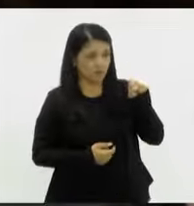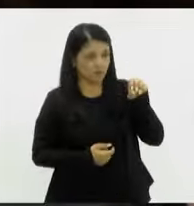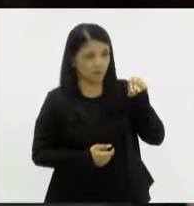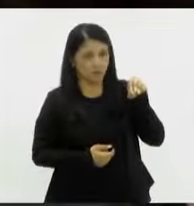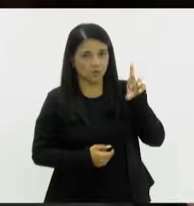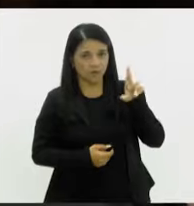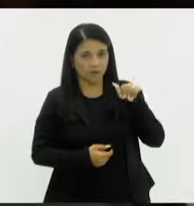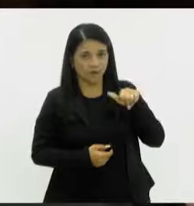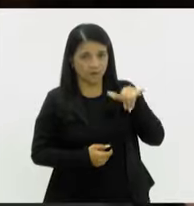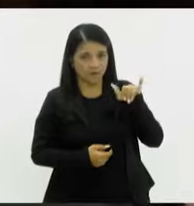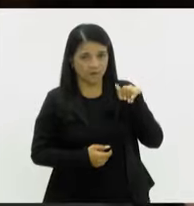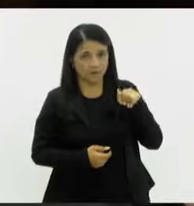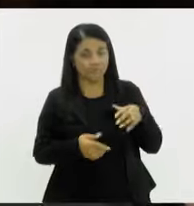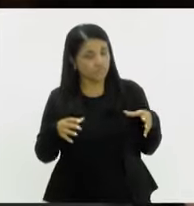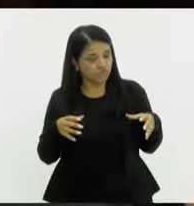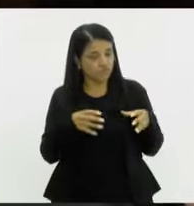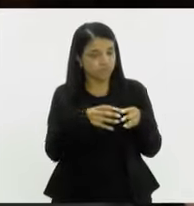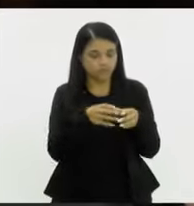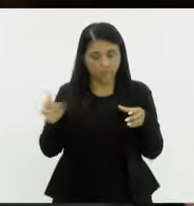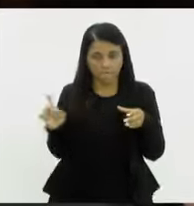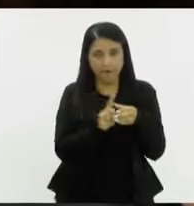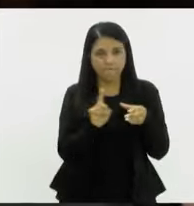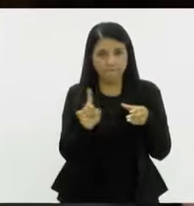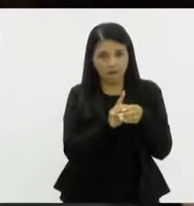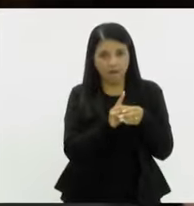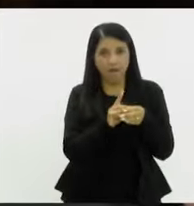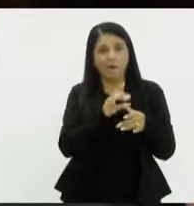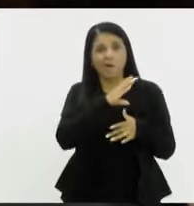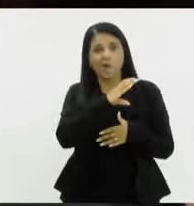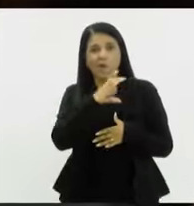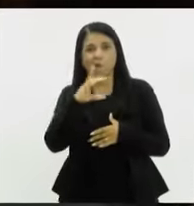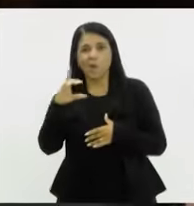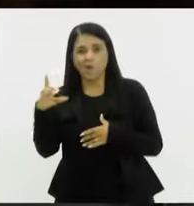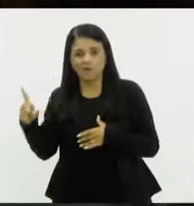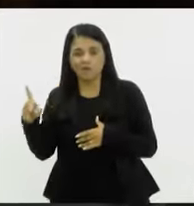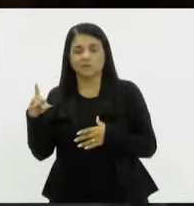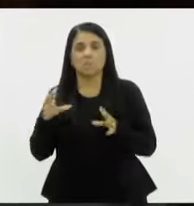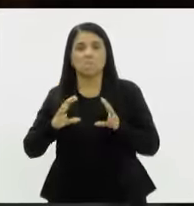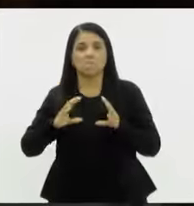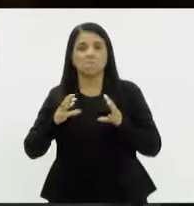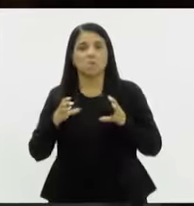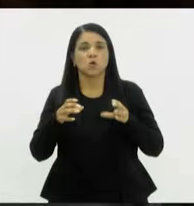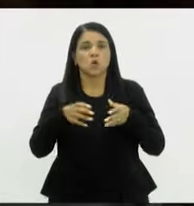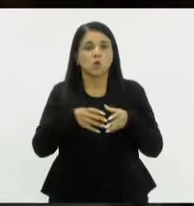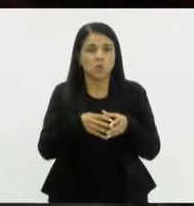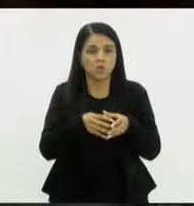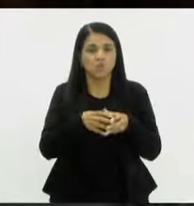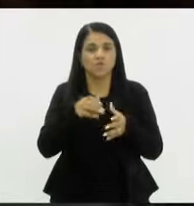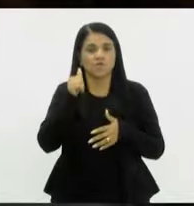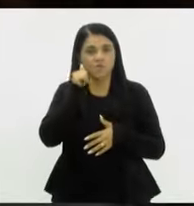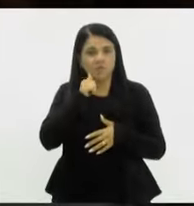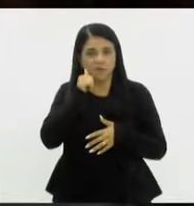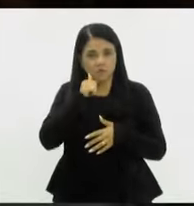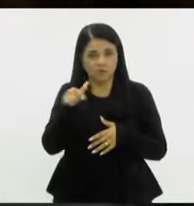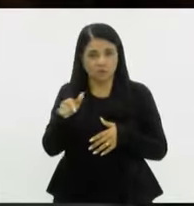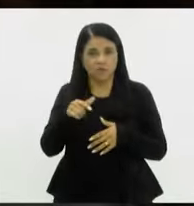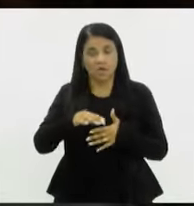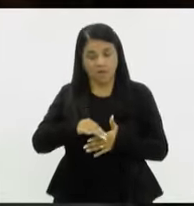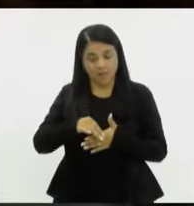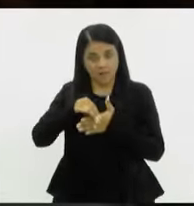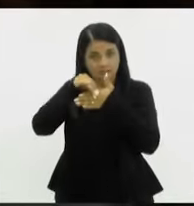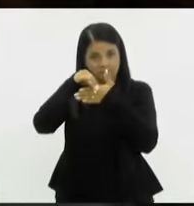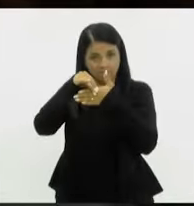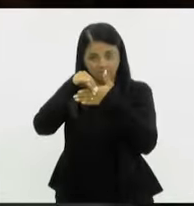nós todas compomos a coordenação da bancada feminina mas a grande líder a condutora de